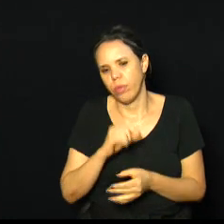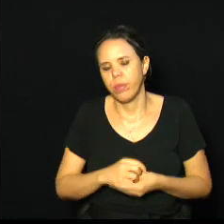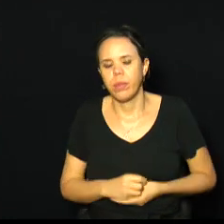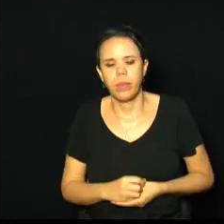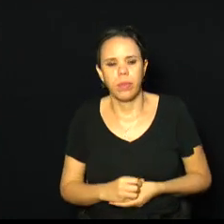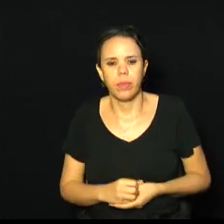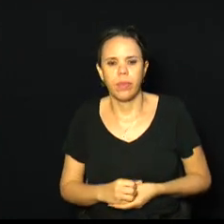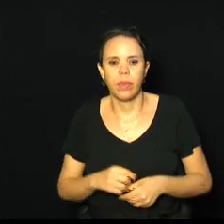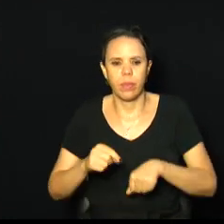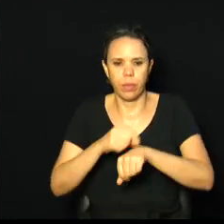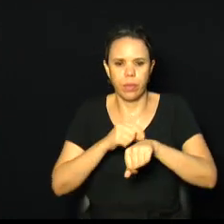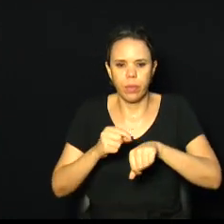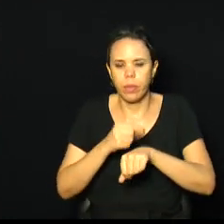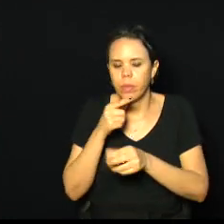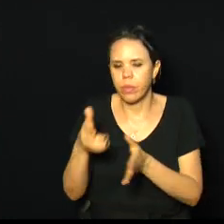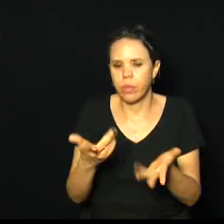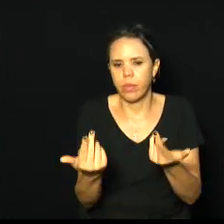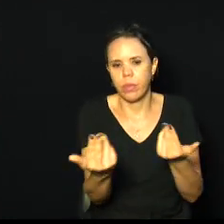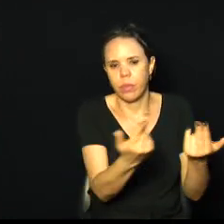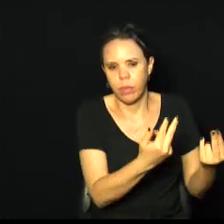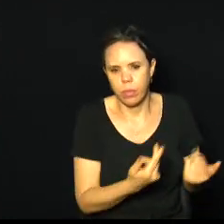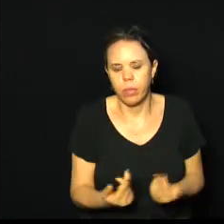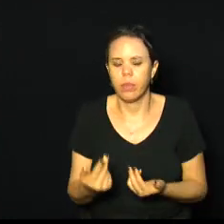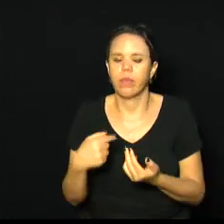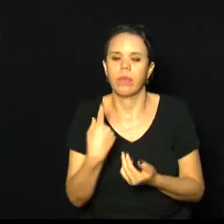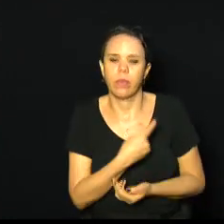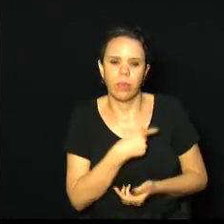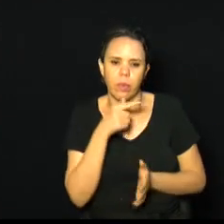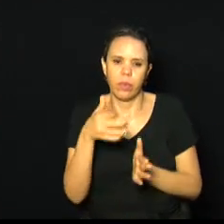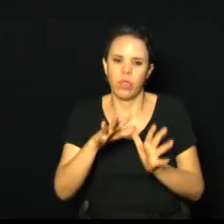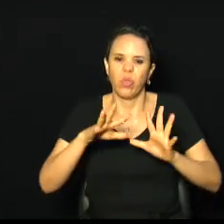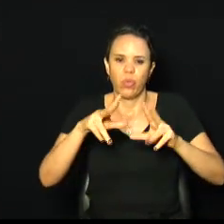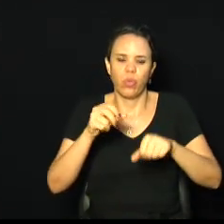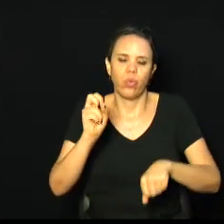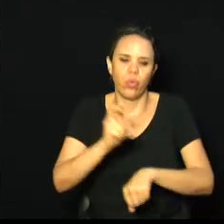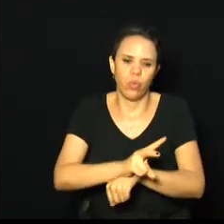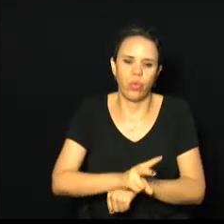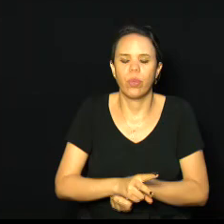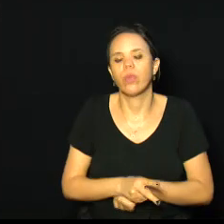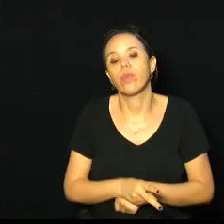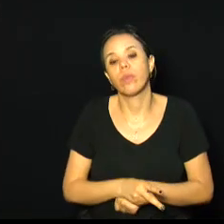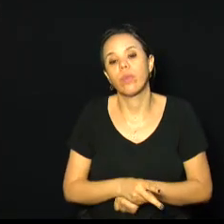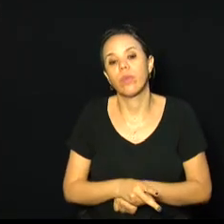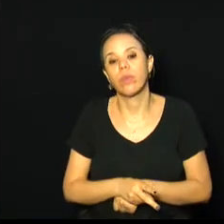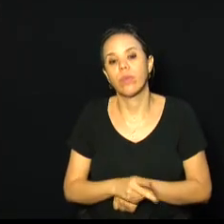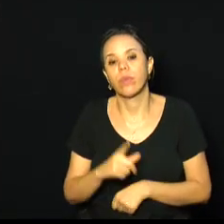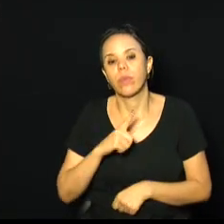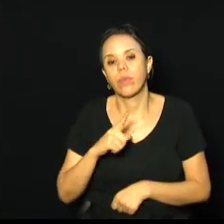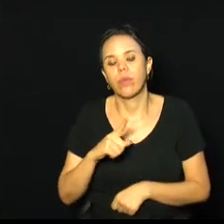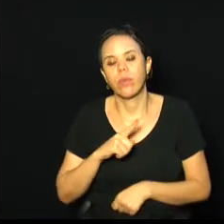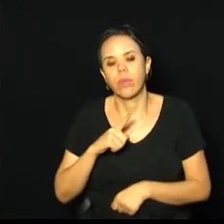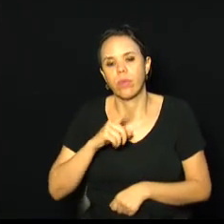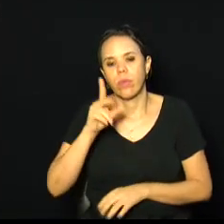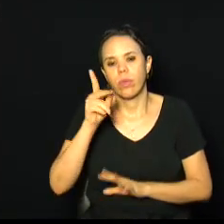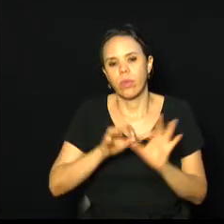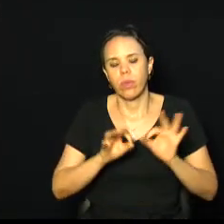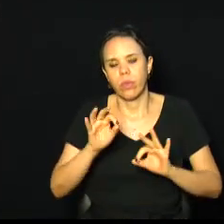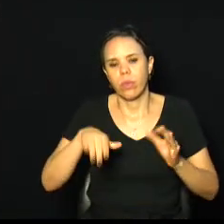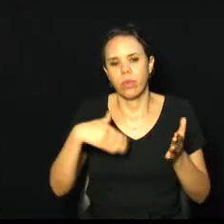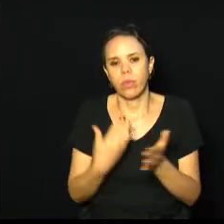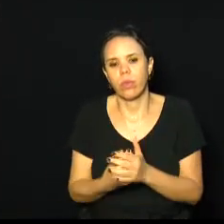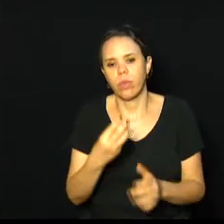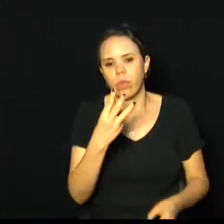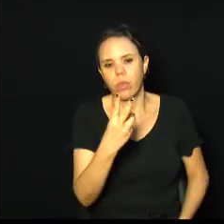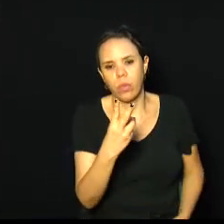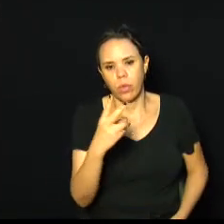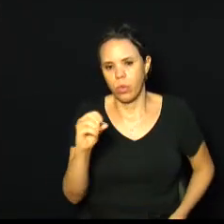e o Atibaia caminhando para isso. Então, as nossas águas estão sendo. Aí nós temos aqui a projeção até